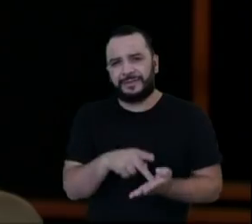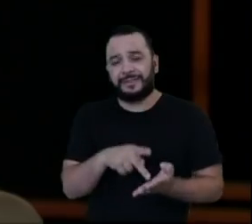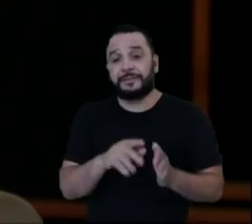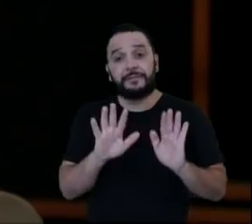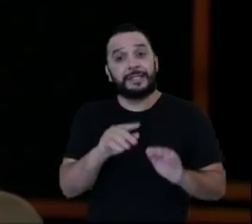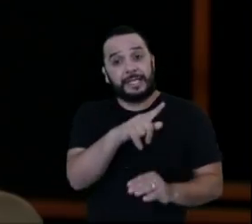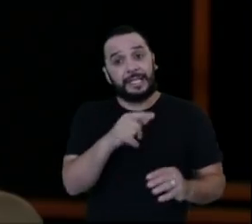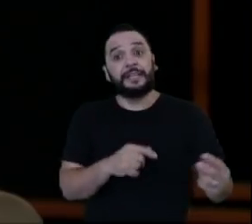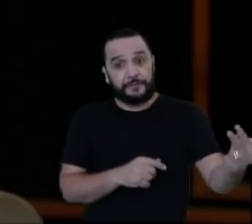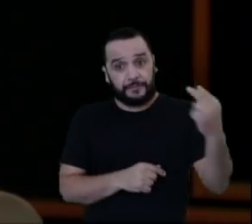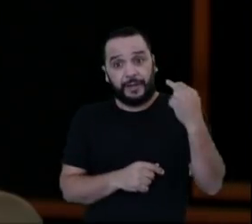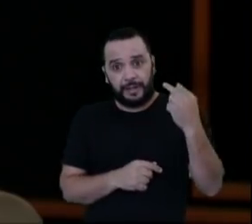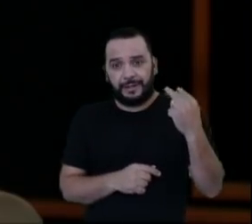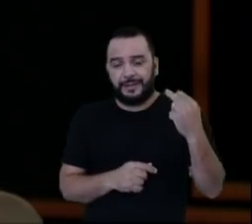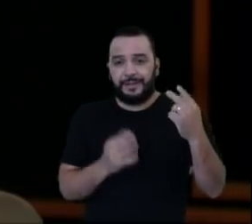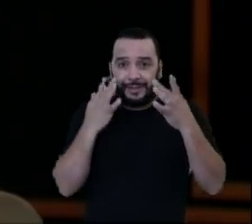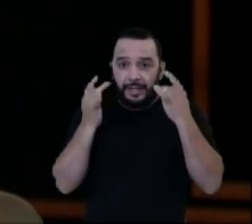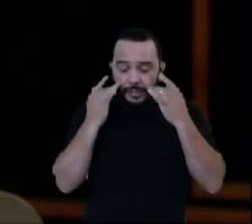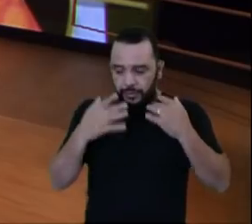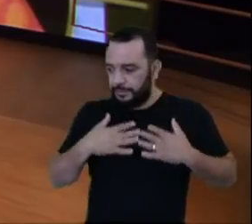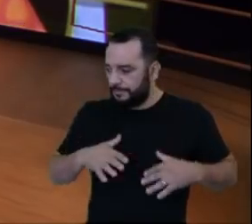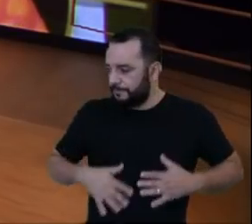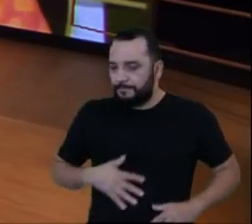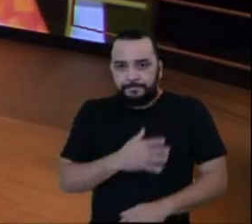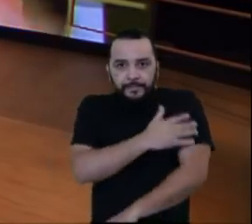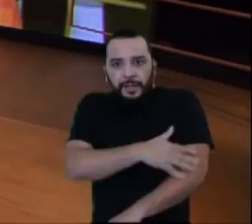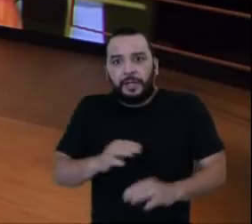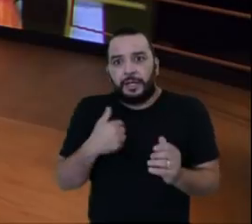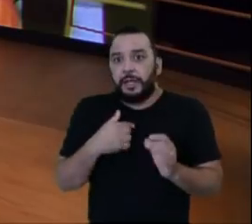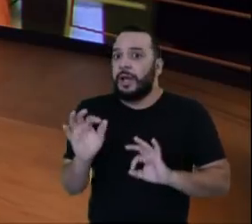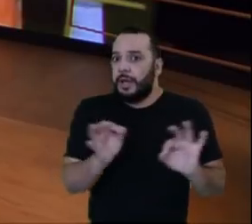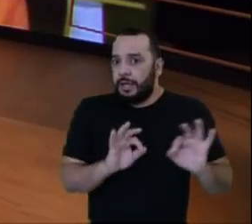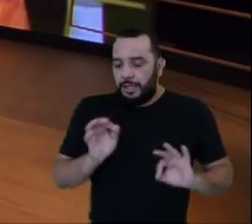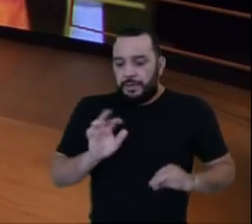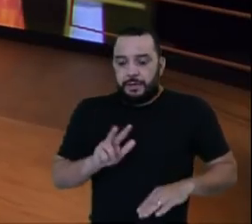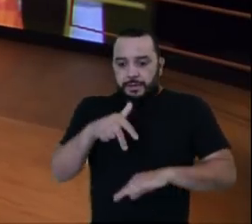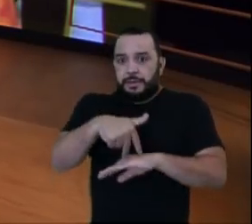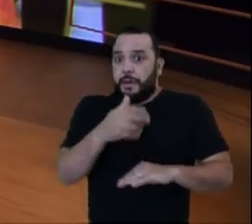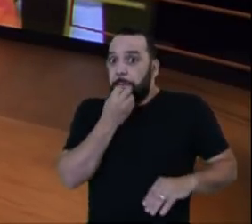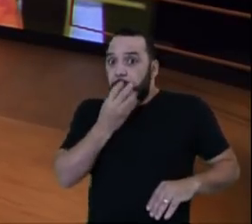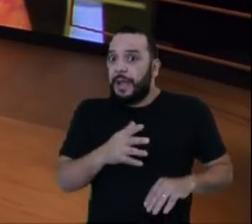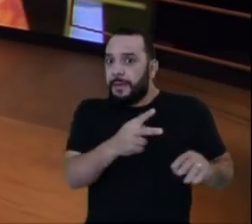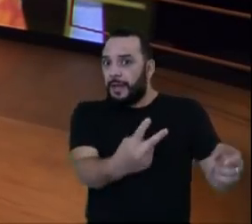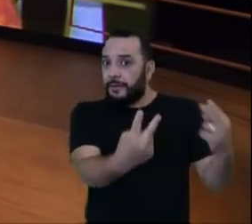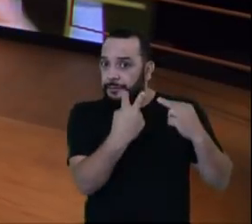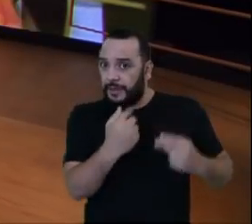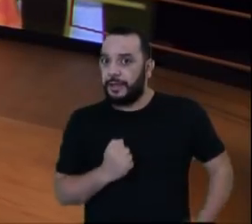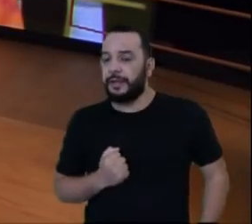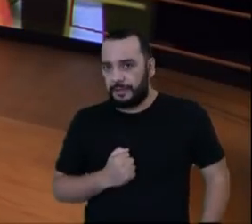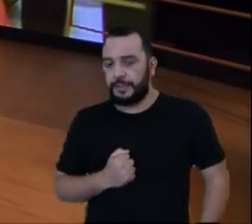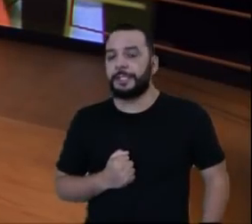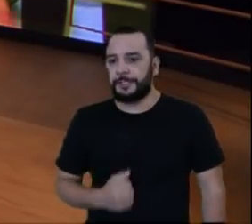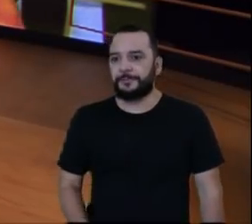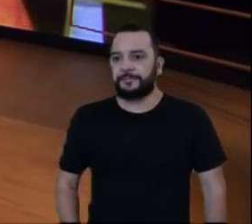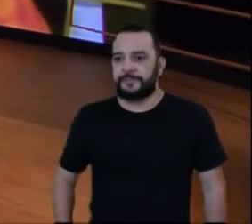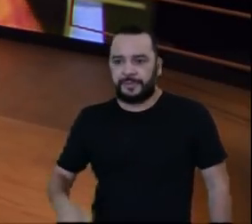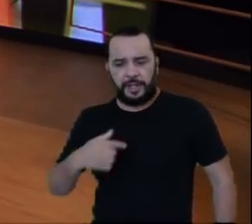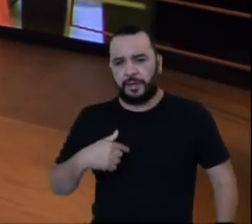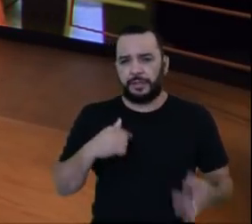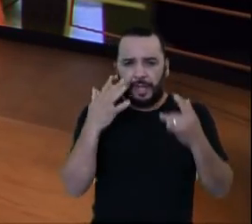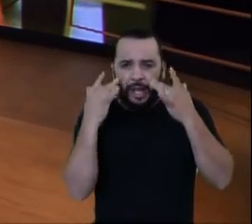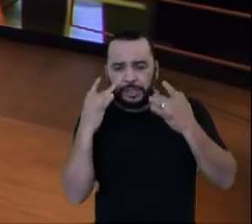aprendido com ele o significado desse trabalho. Ele acendeu todas as luzes de entendimento para mim.